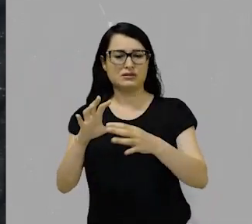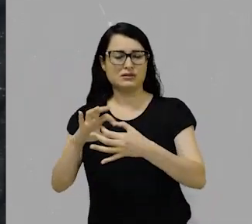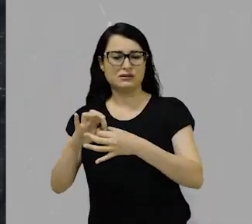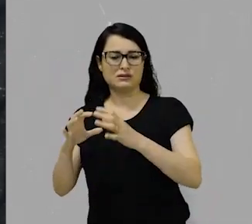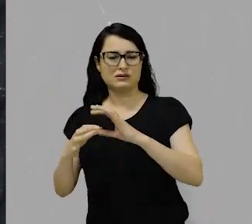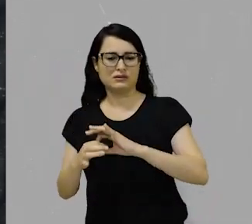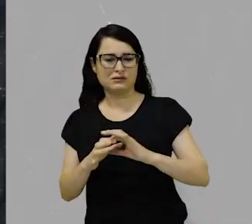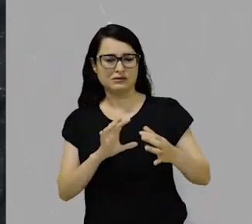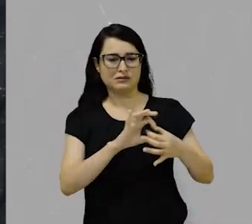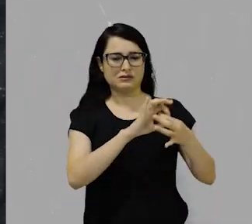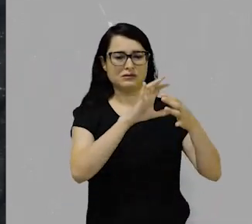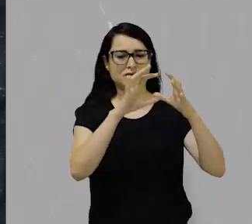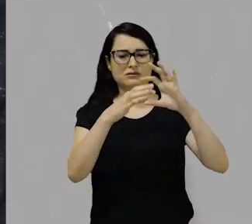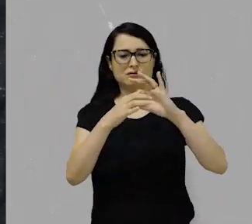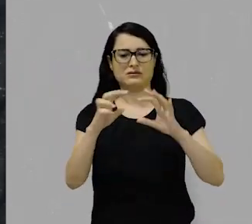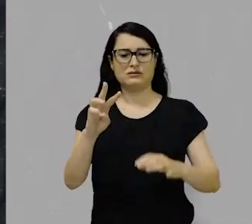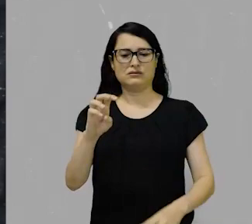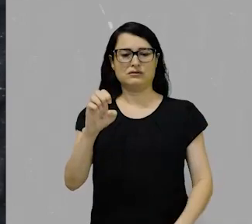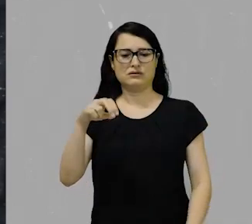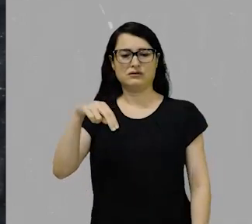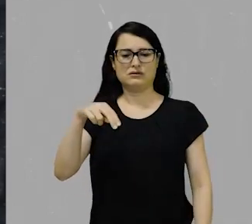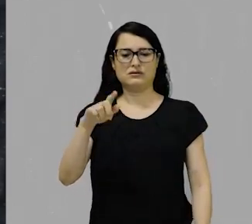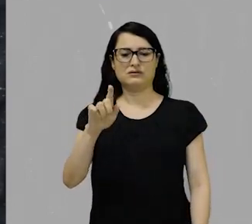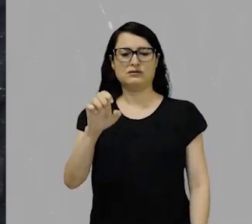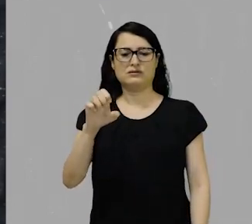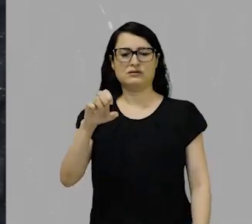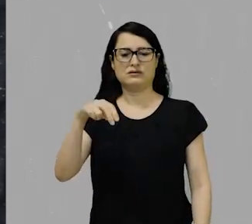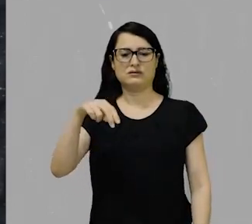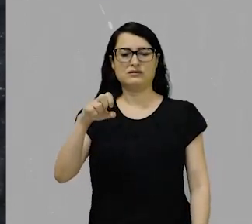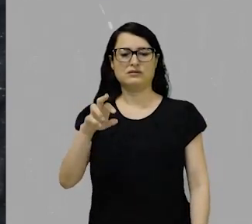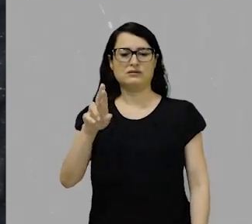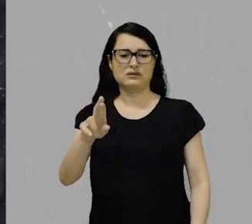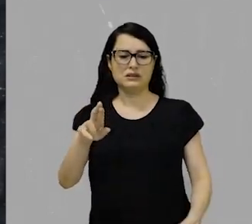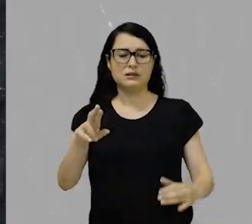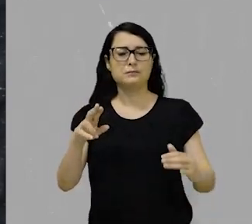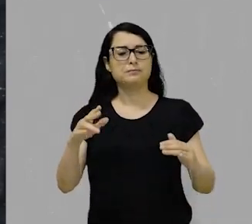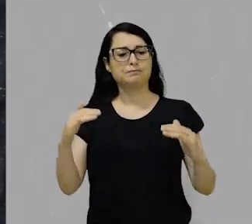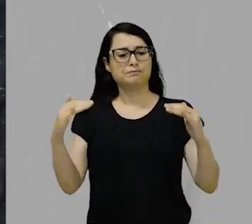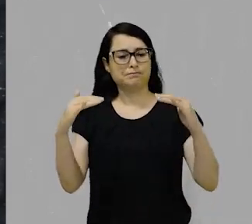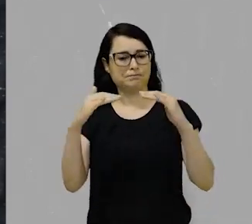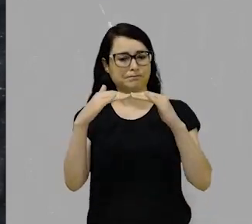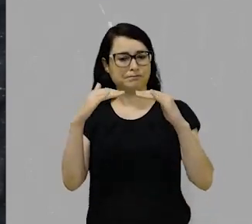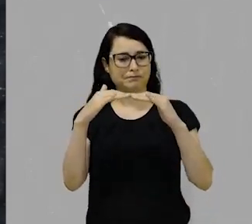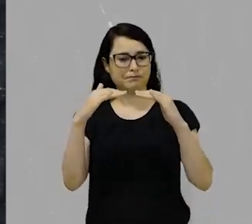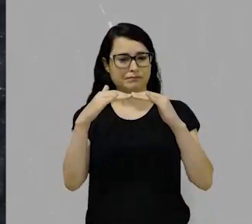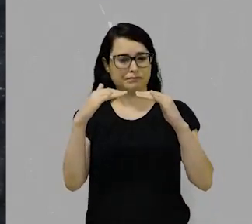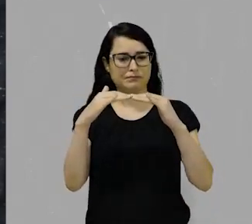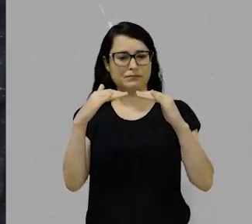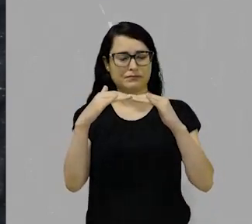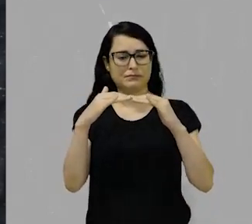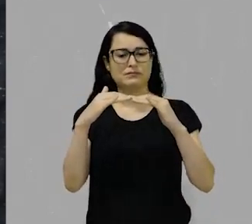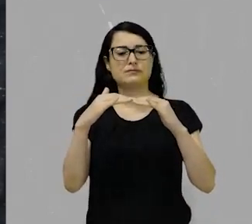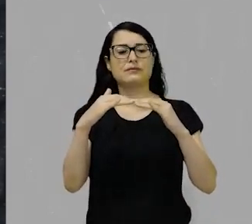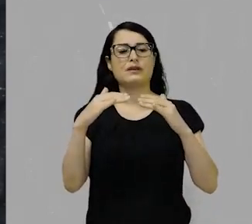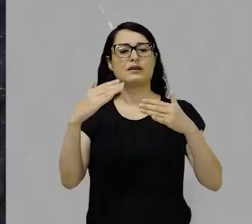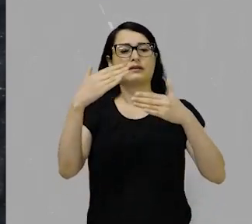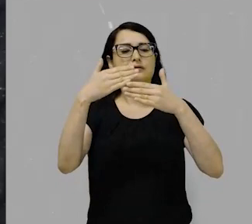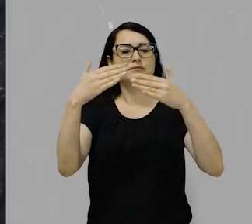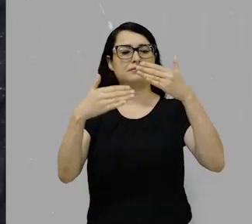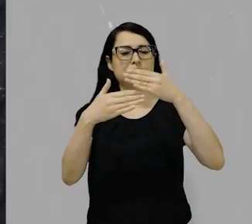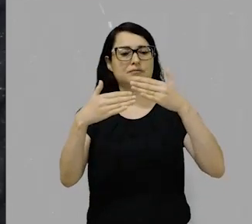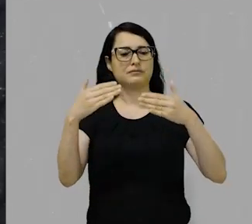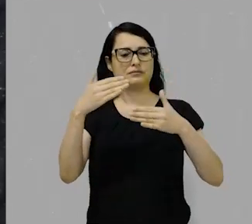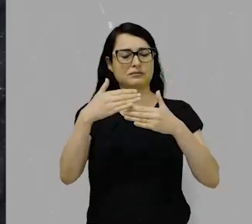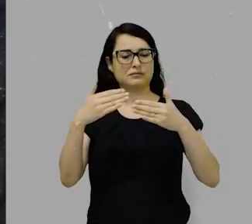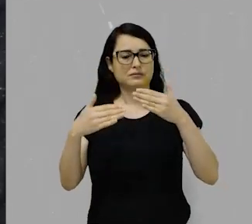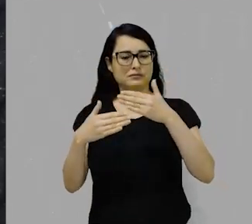a teoria da tectônica de placas e os limites dessas placas, tá? Então, o que a gente vai falar hoje, especificamente? Vamos falar